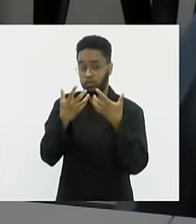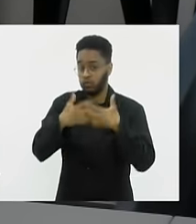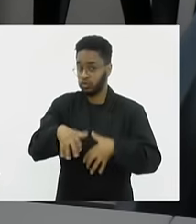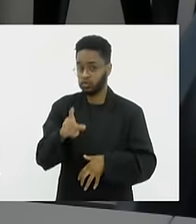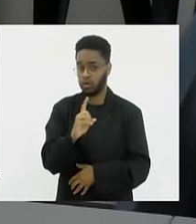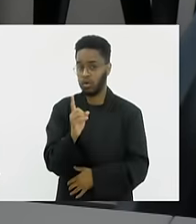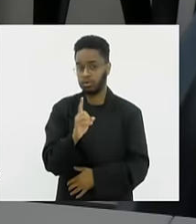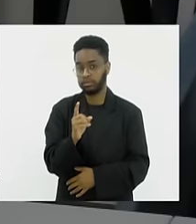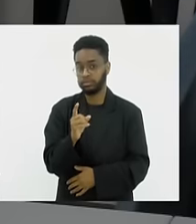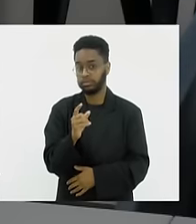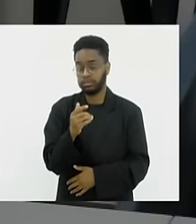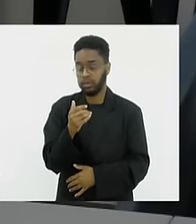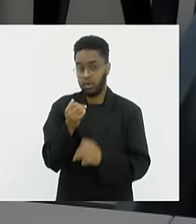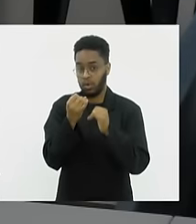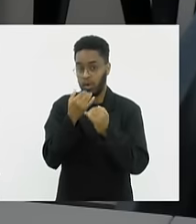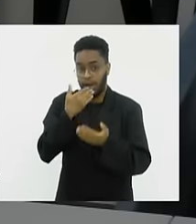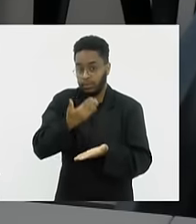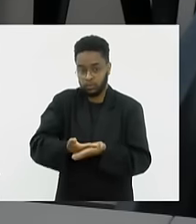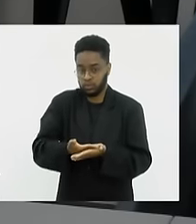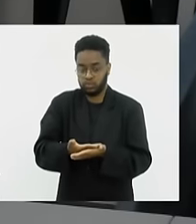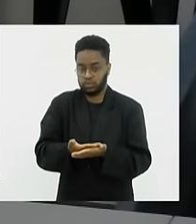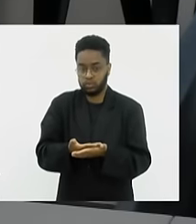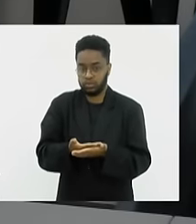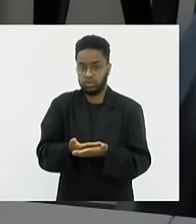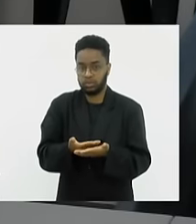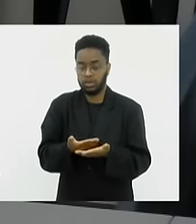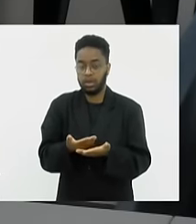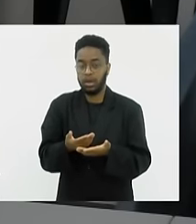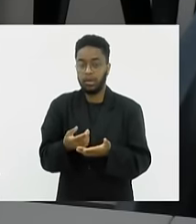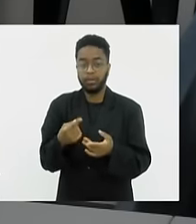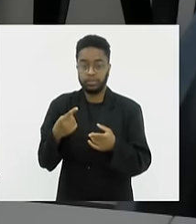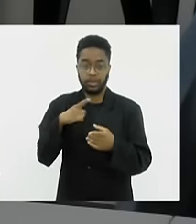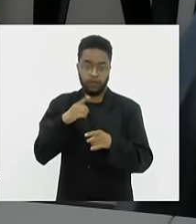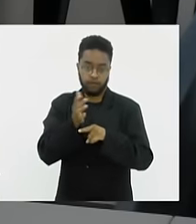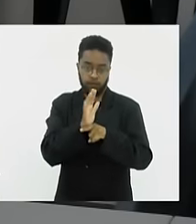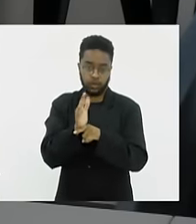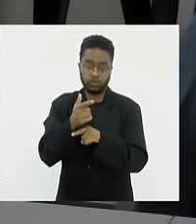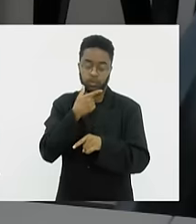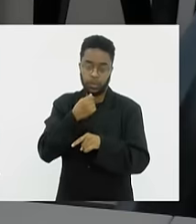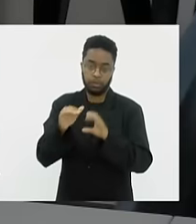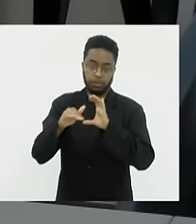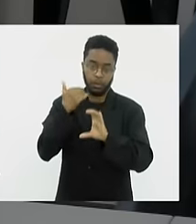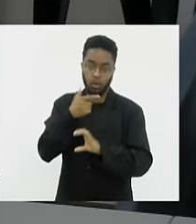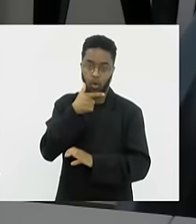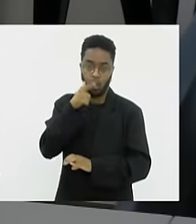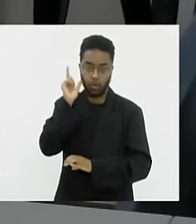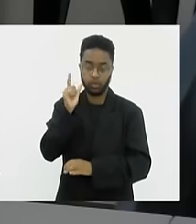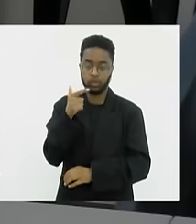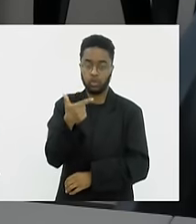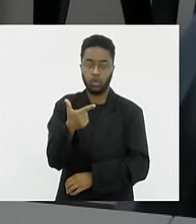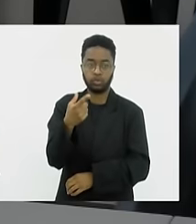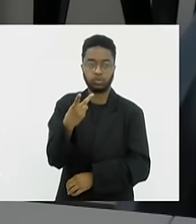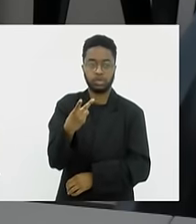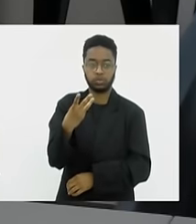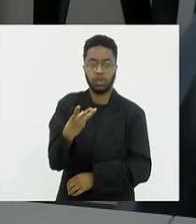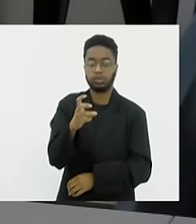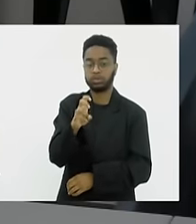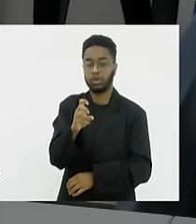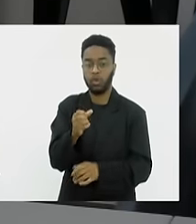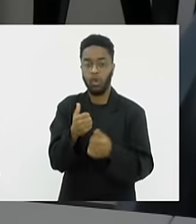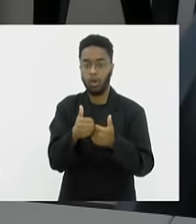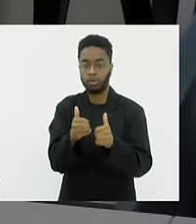surreal. Se quiser, eu tenho um vídeo aqui que o rapaz me passou ontem. Era um ônibus 2, 3, 4, 5, acessibilidade